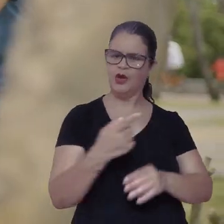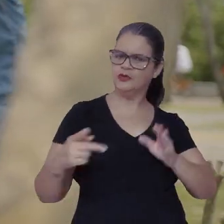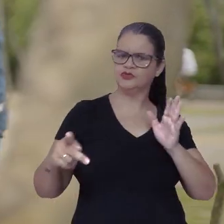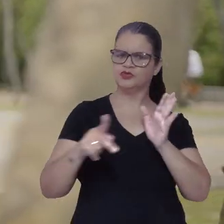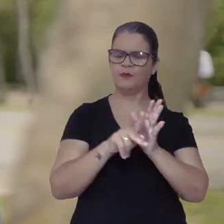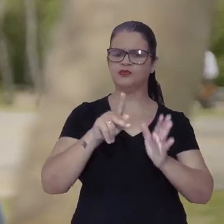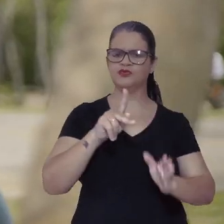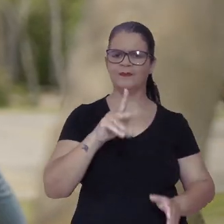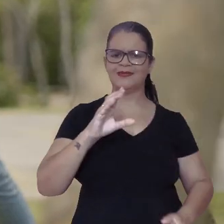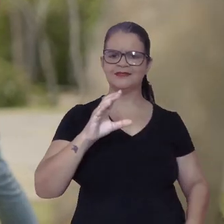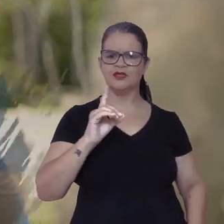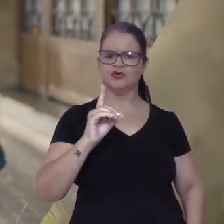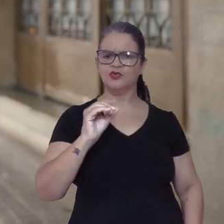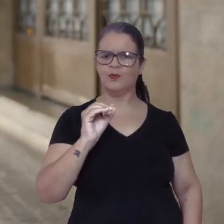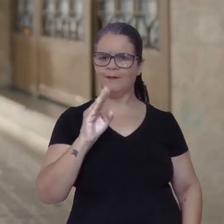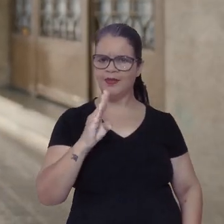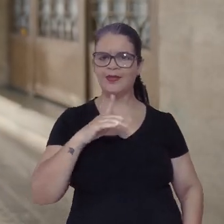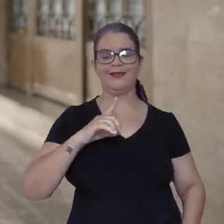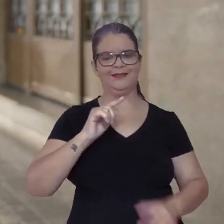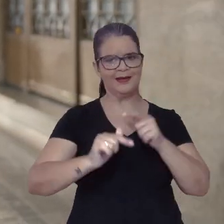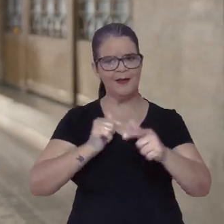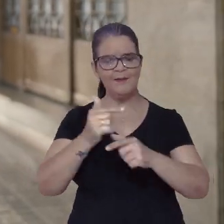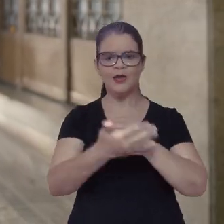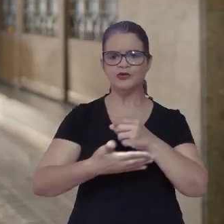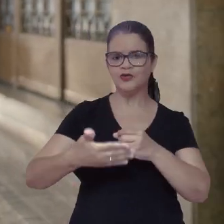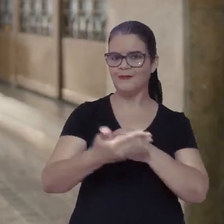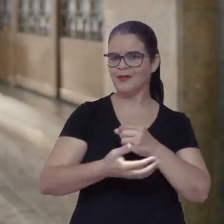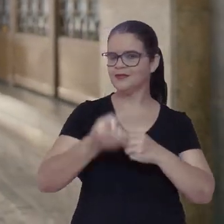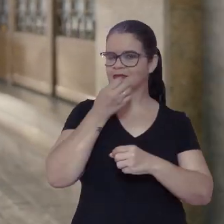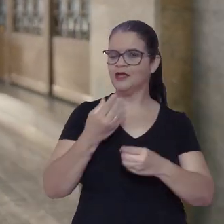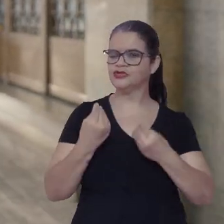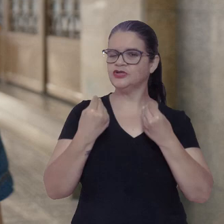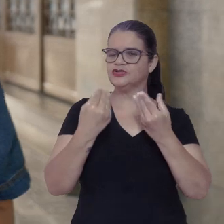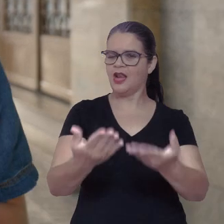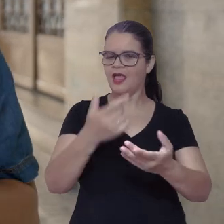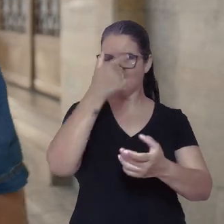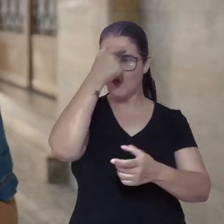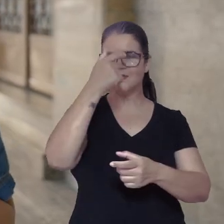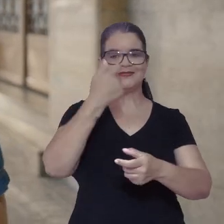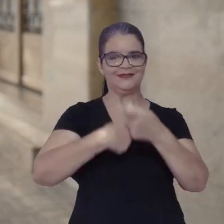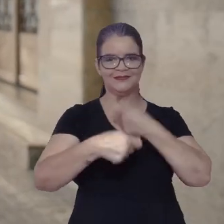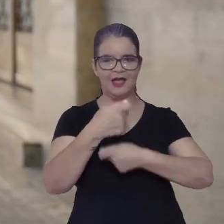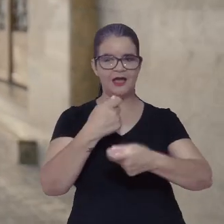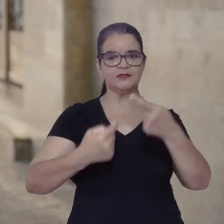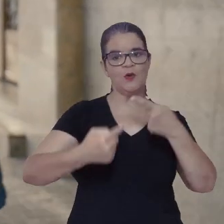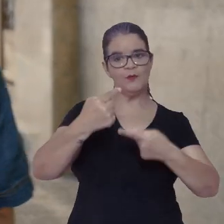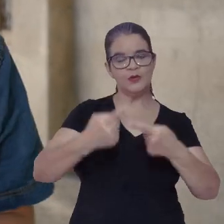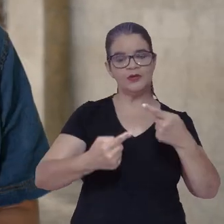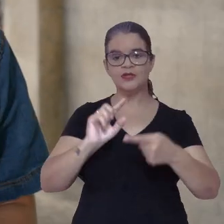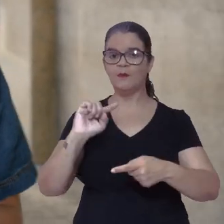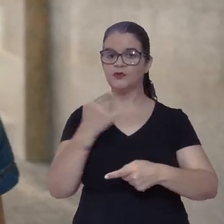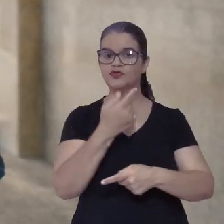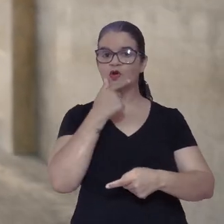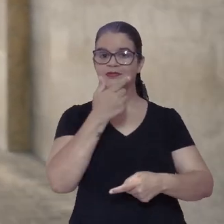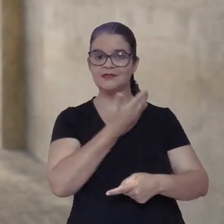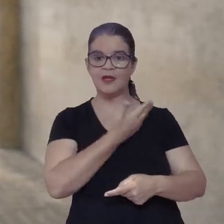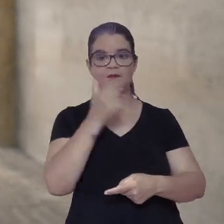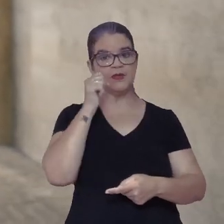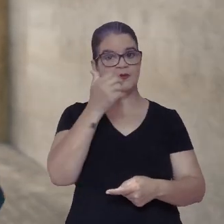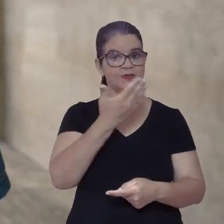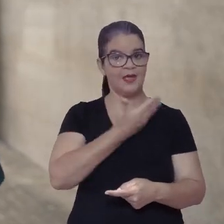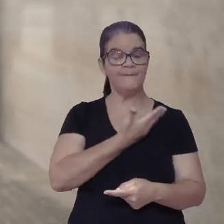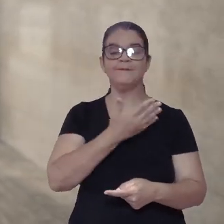Nós somos do PCdoB e com um trabalho de base eficiente, a gente leva consciência e ação política para os nossos